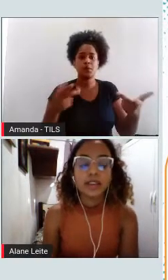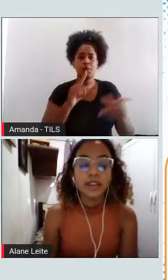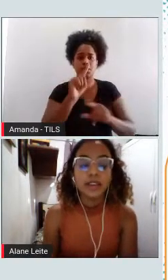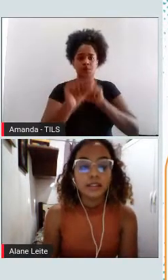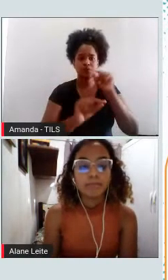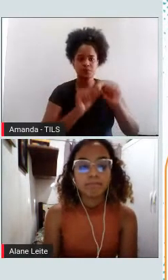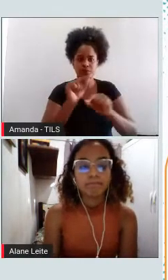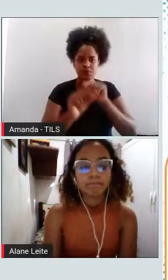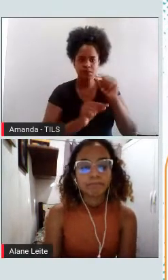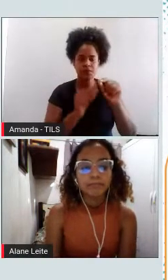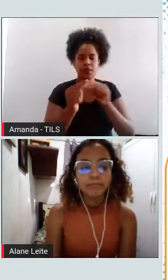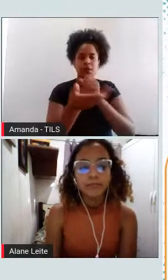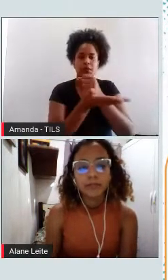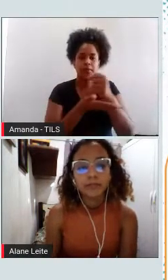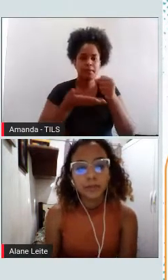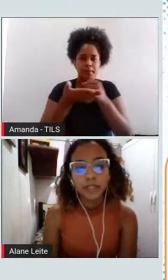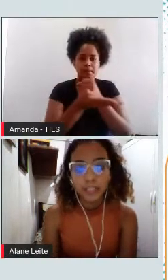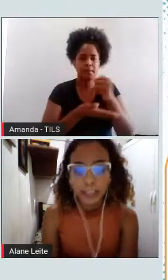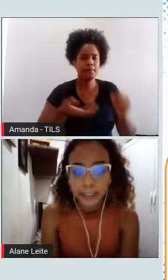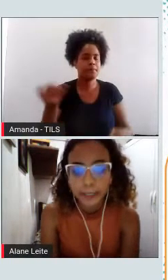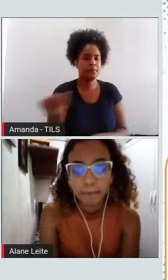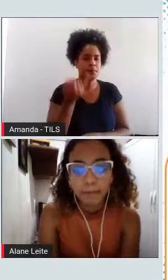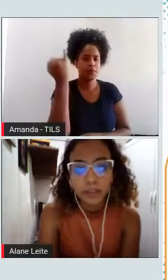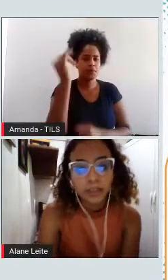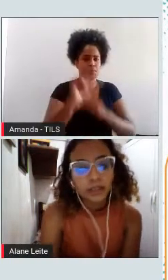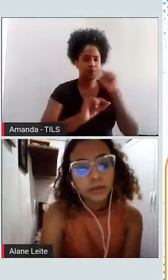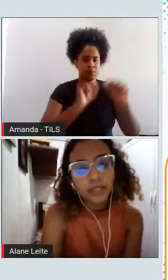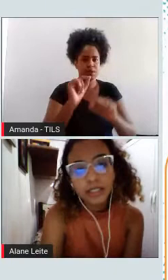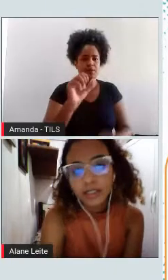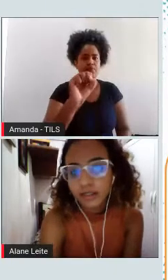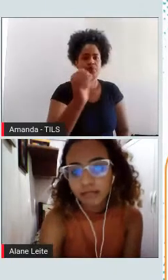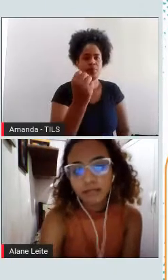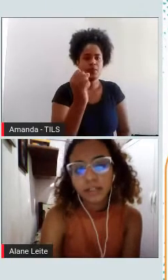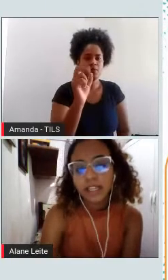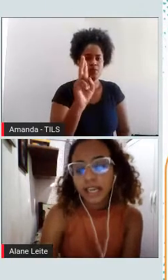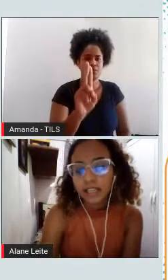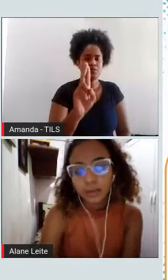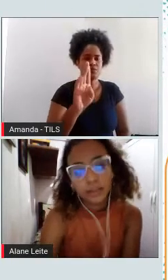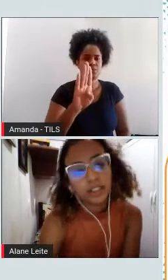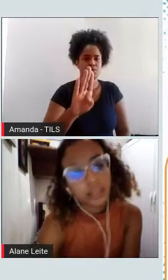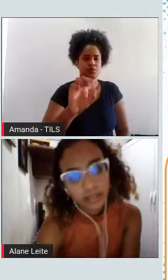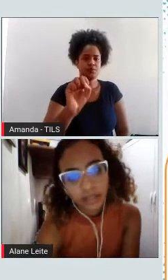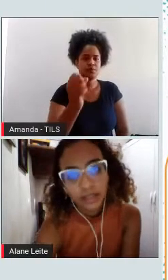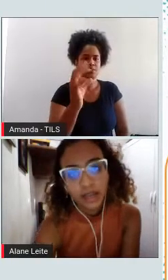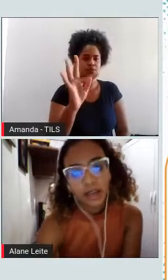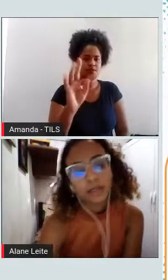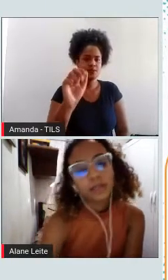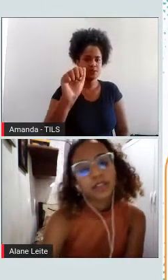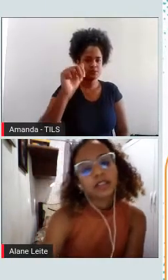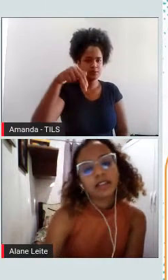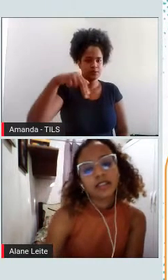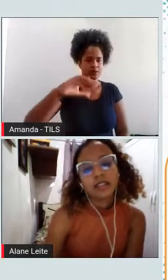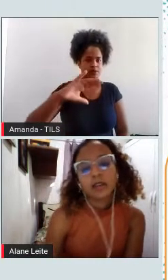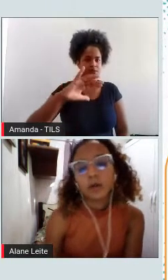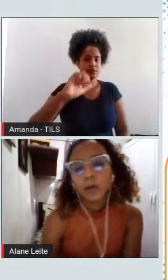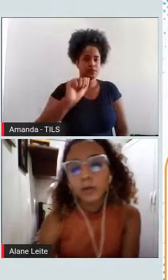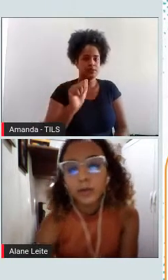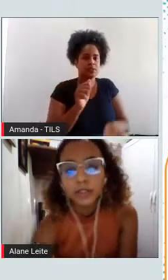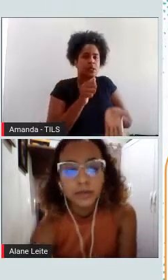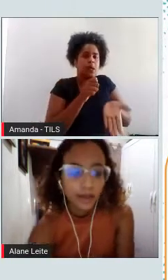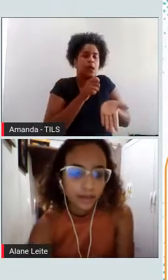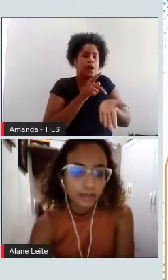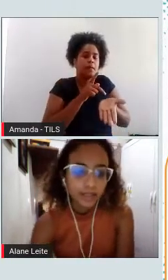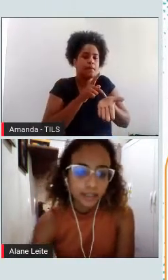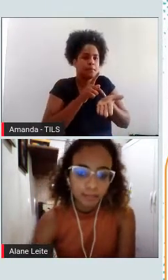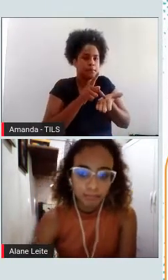para vocês foi o de substância. O que é a substância? A substância ela vai ser